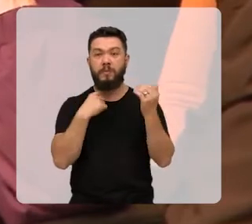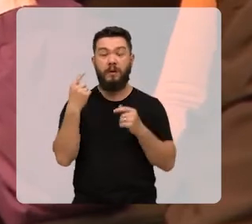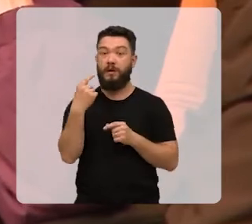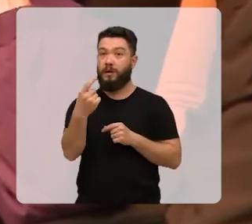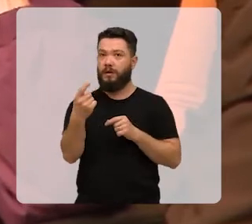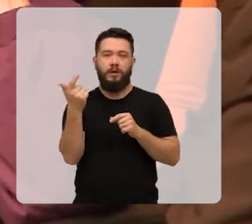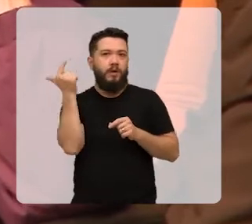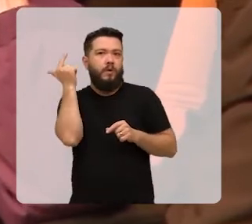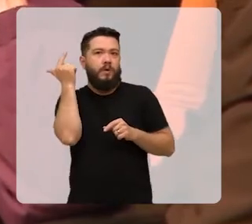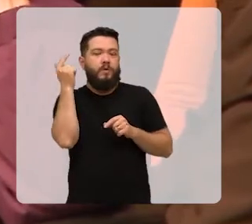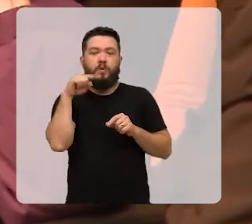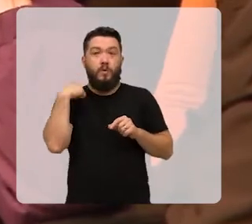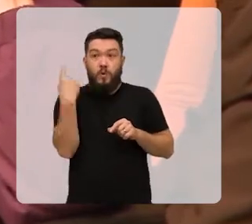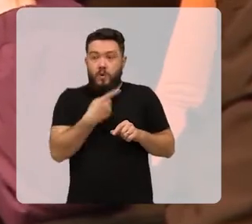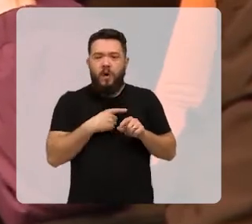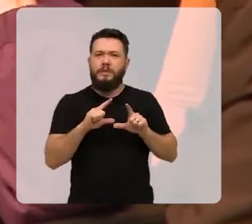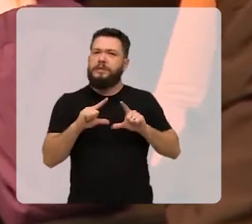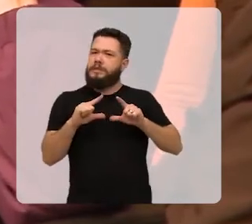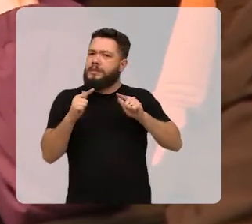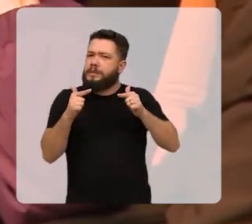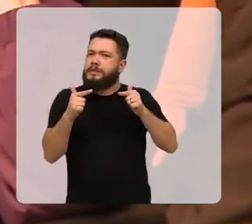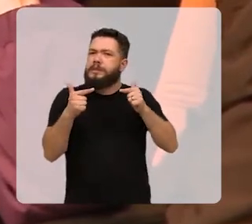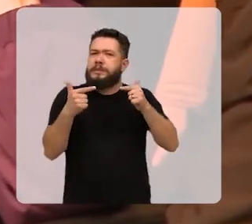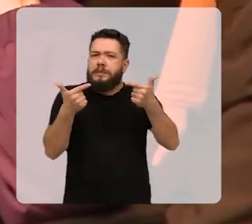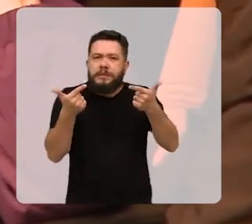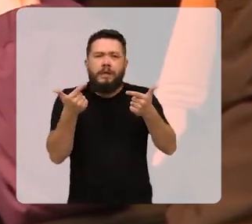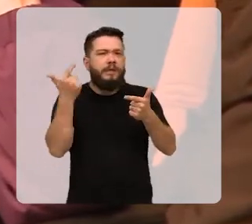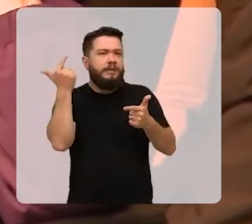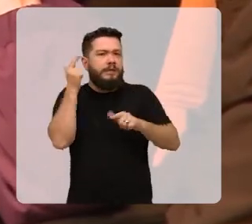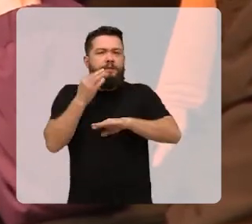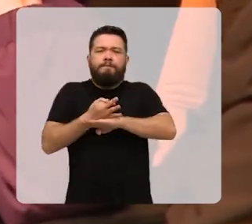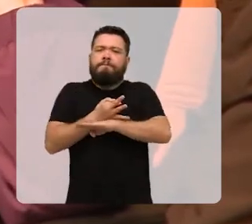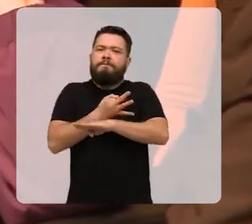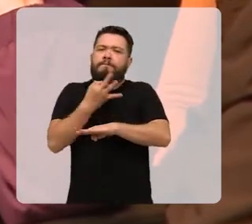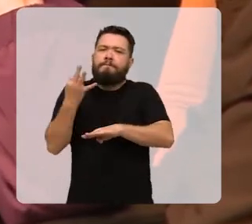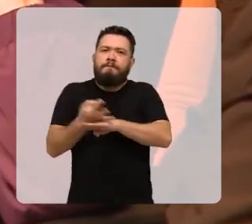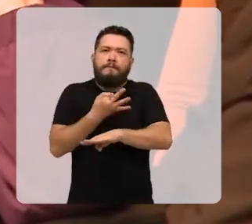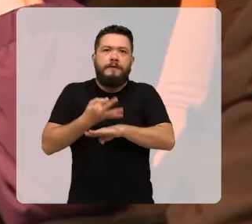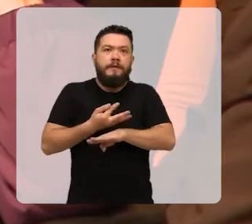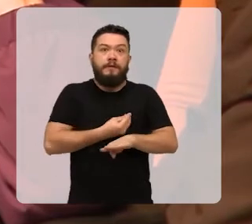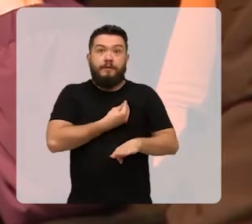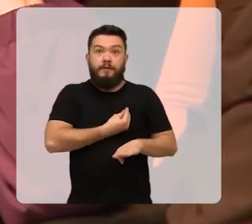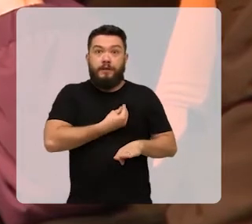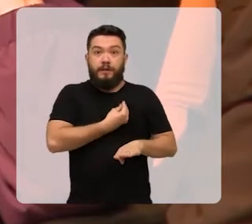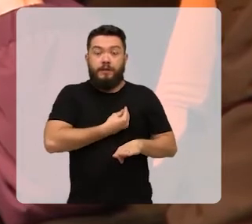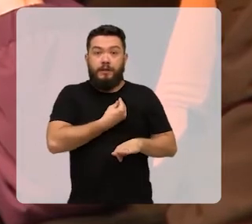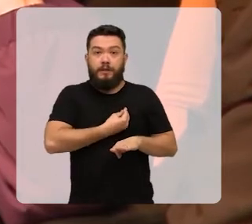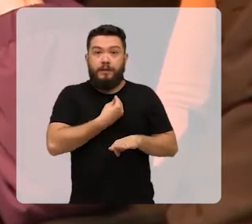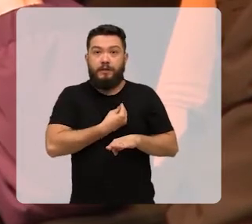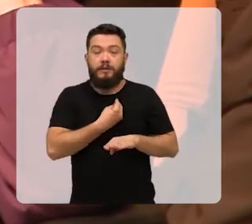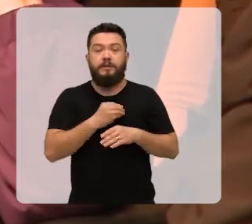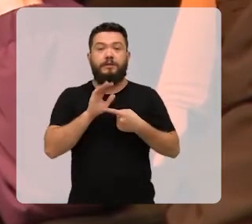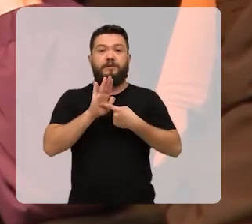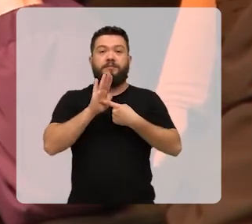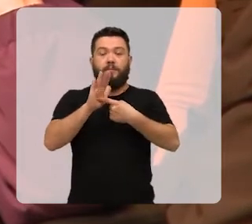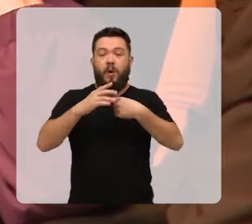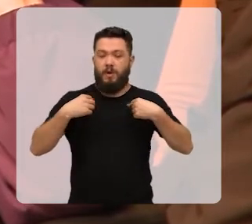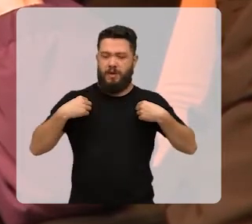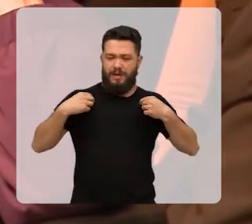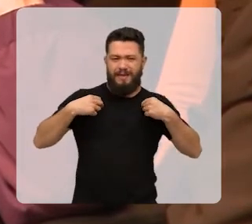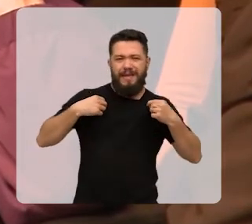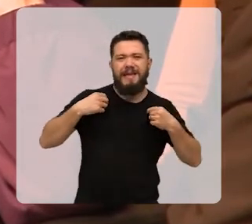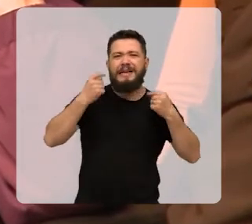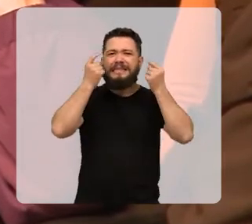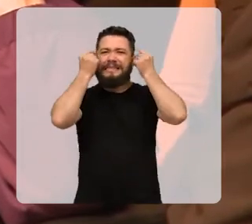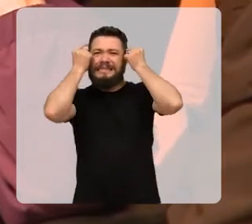sobrevivência. As condições das latrinas eram imundas e os pirólios na cabela e nas roupas causam um